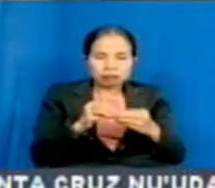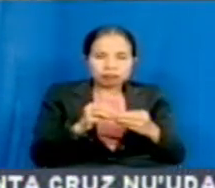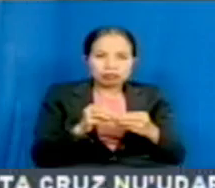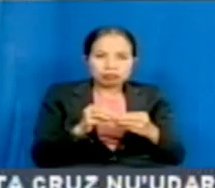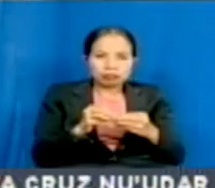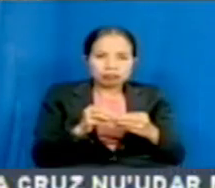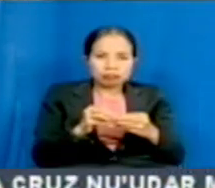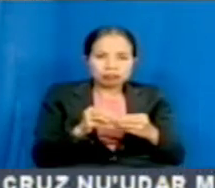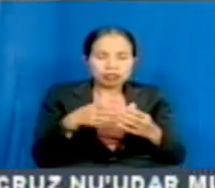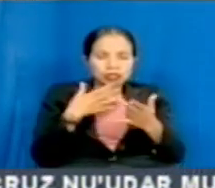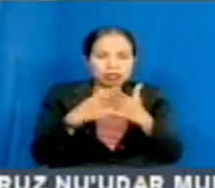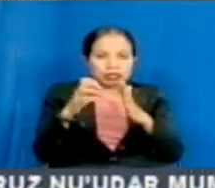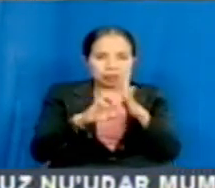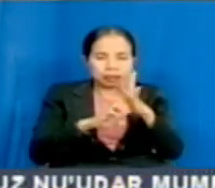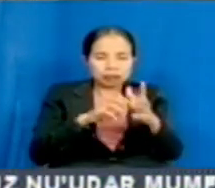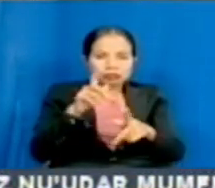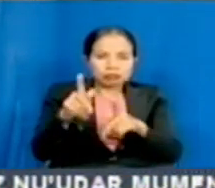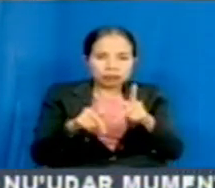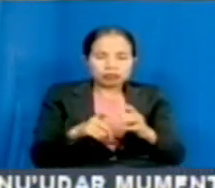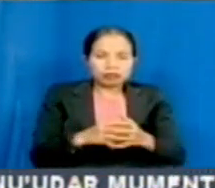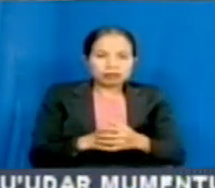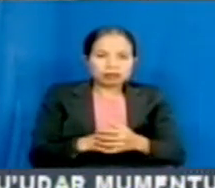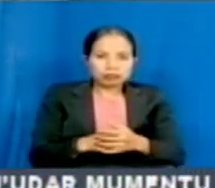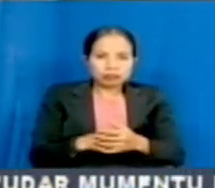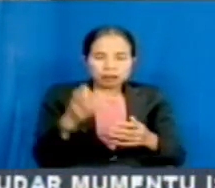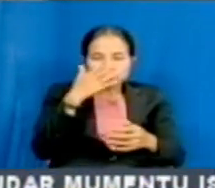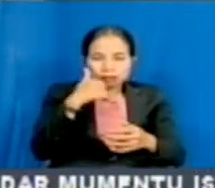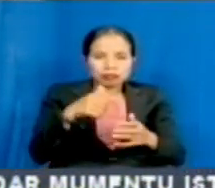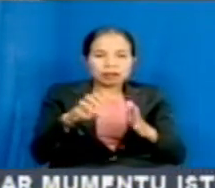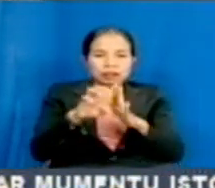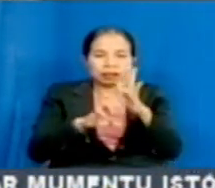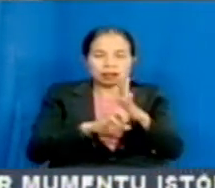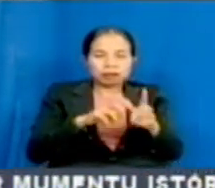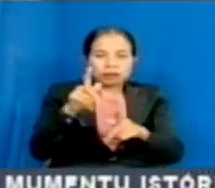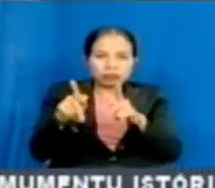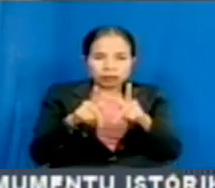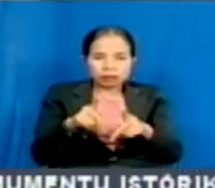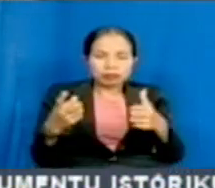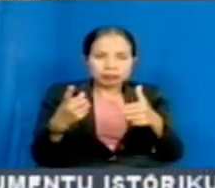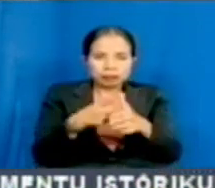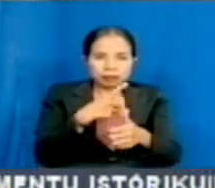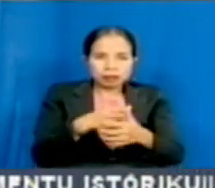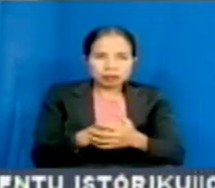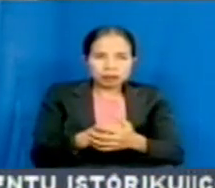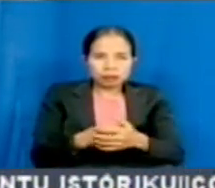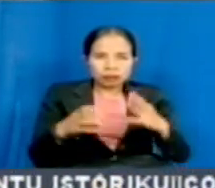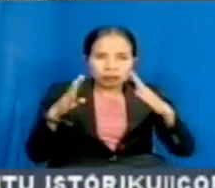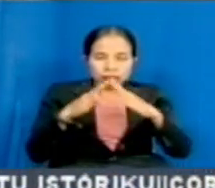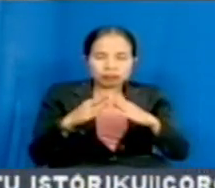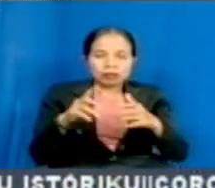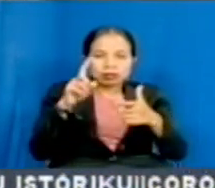bem-estar e tem o povo nia. Bem-estar povo nia, né? Itacoalia Conabá, primeiro, uma ida. Segundo,